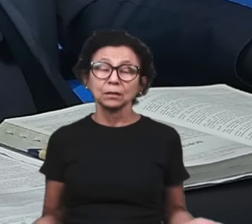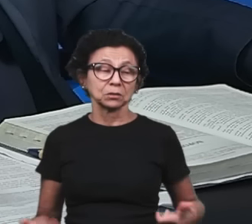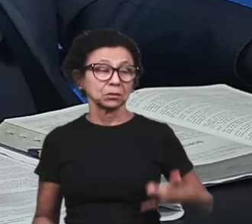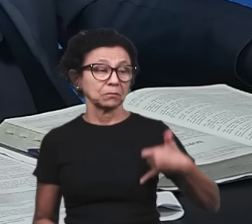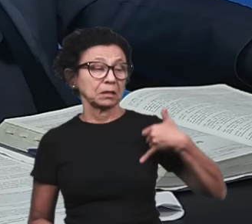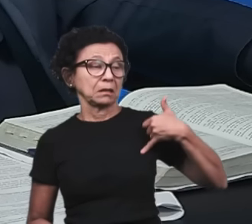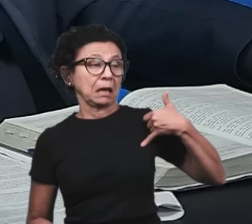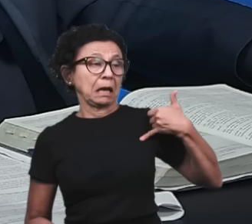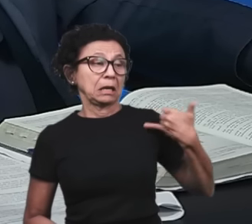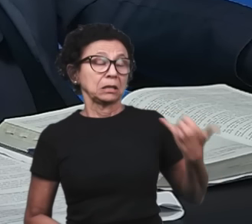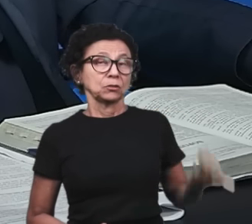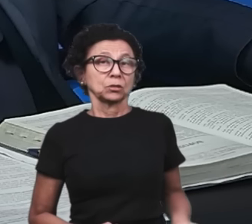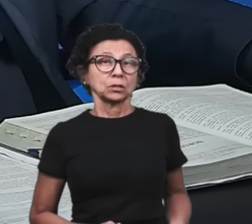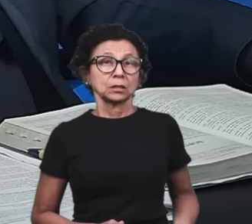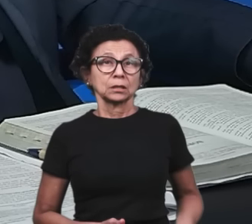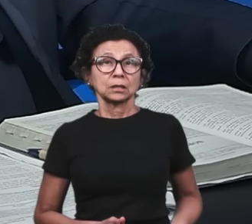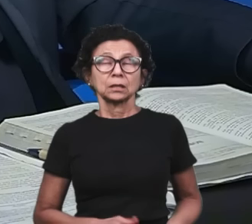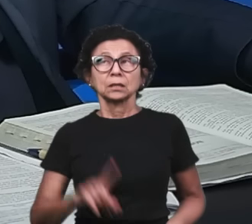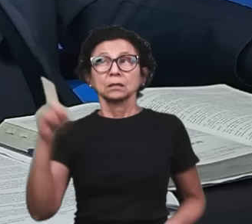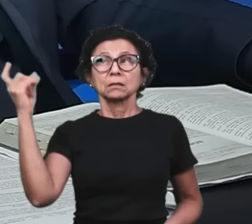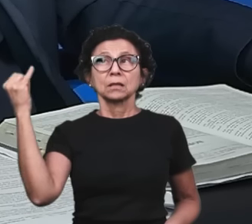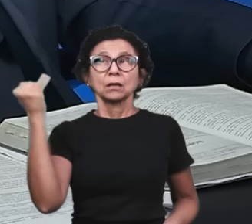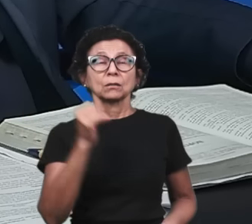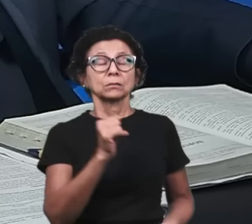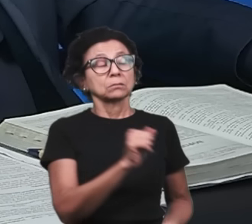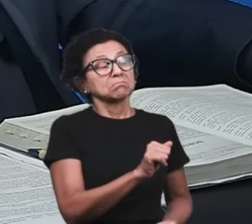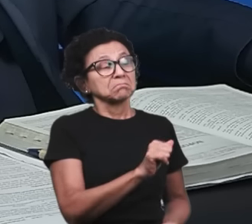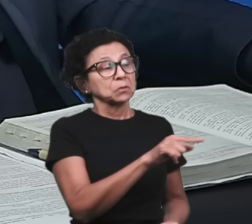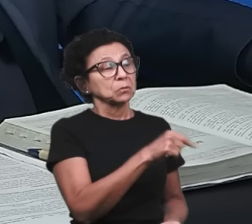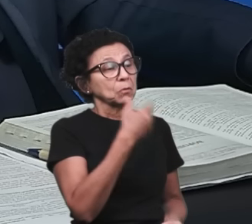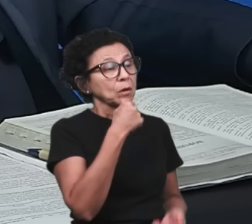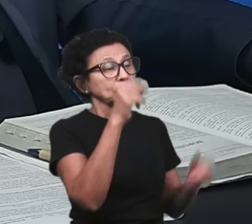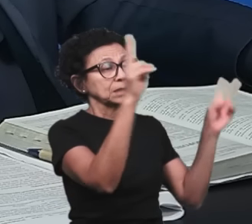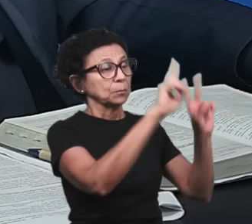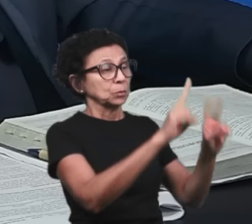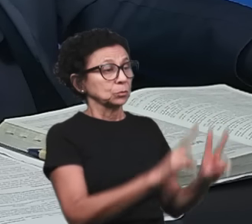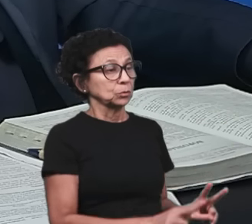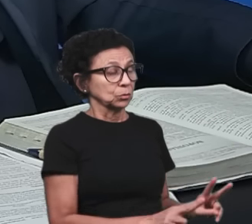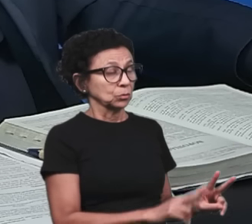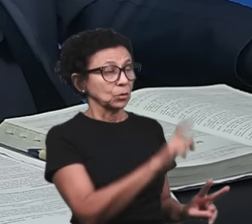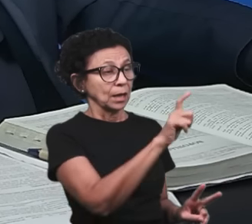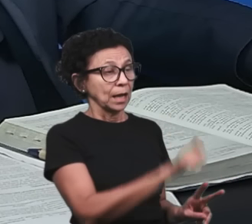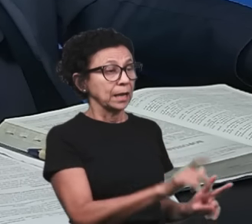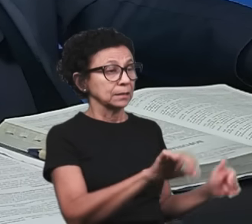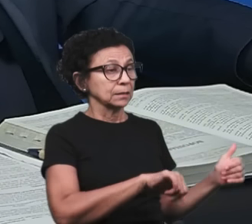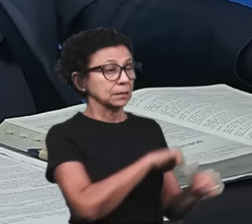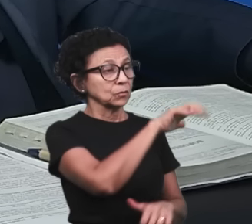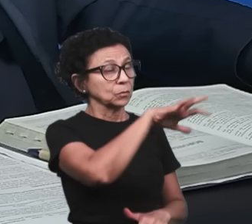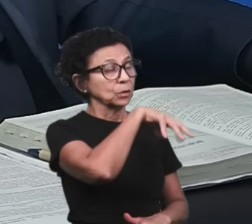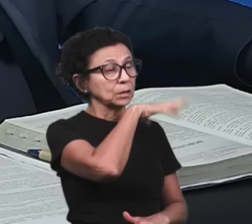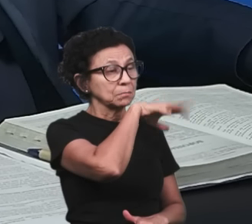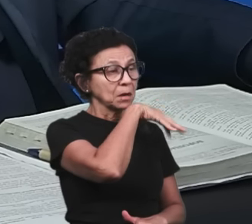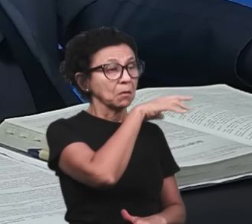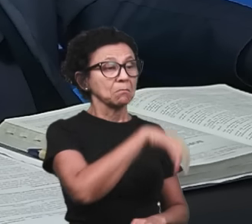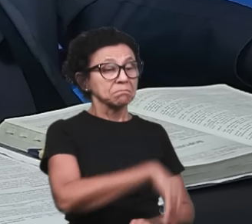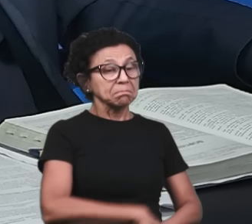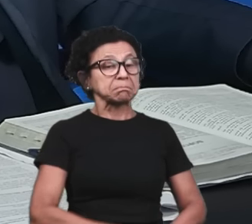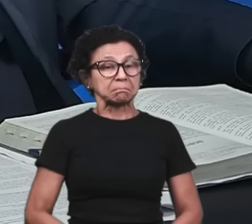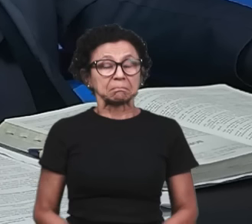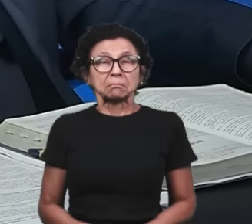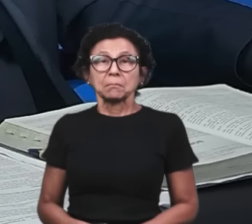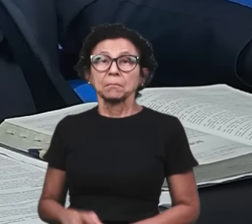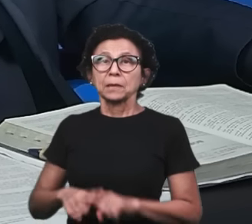orgulho dele. Não é reta nele, mas o justo viverá pela fé. O justo tem um motivo para viver, é a